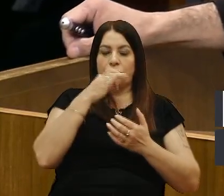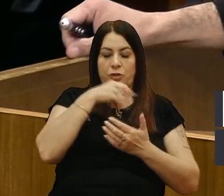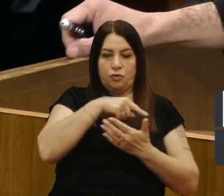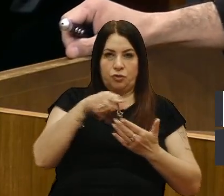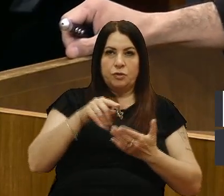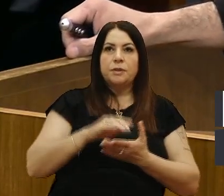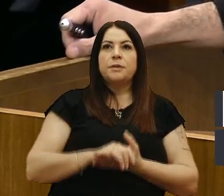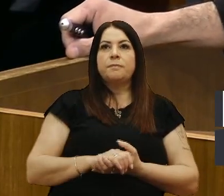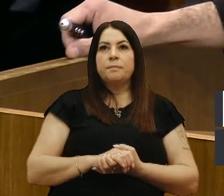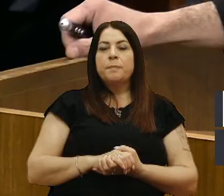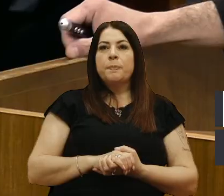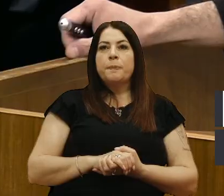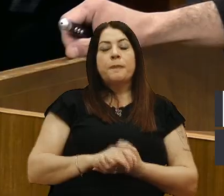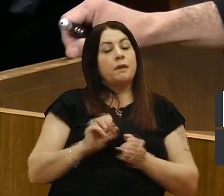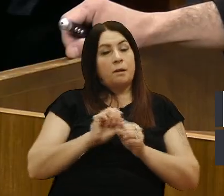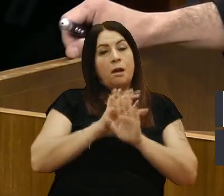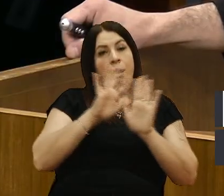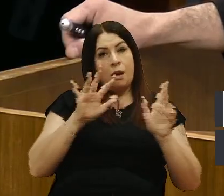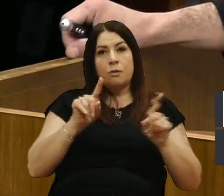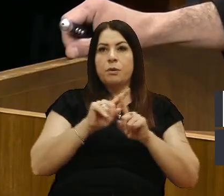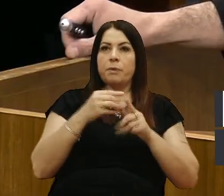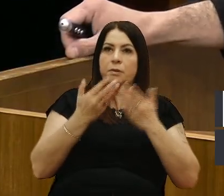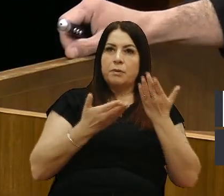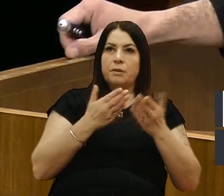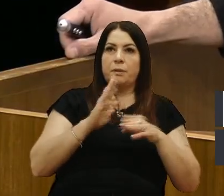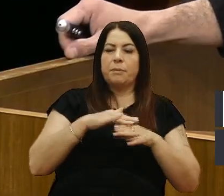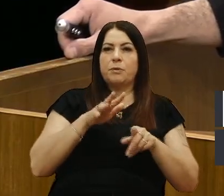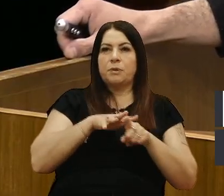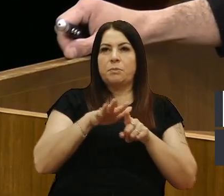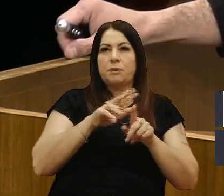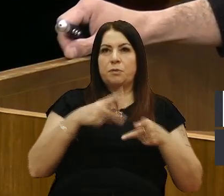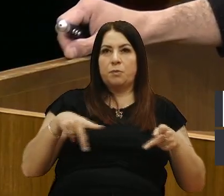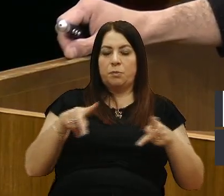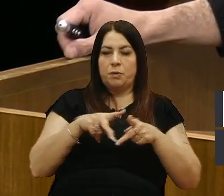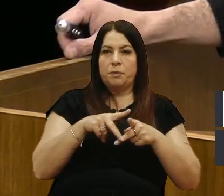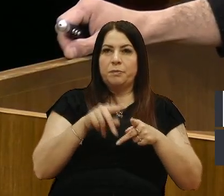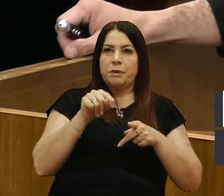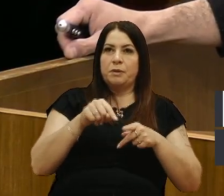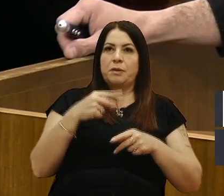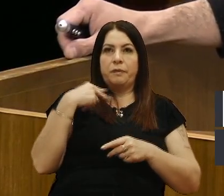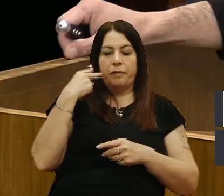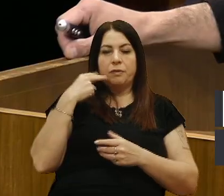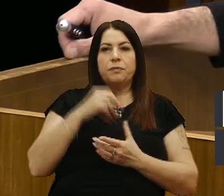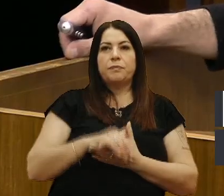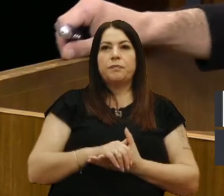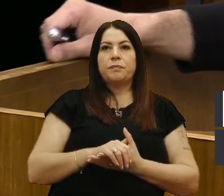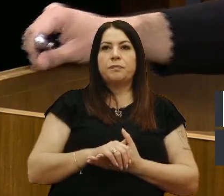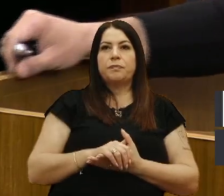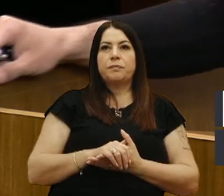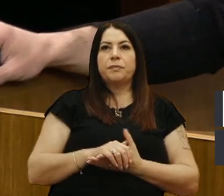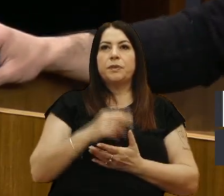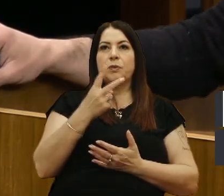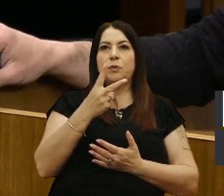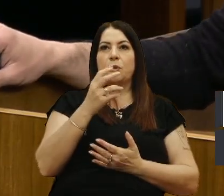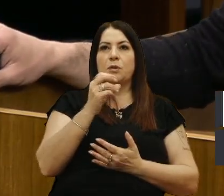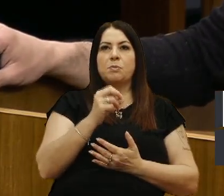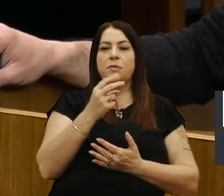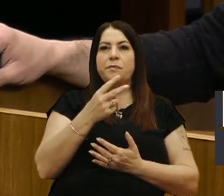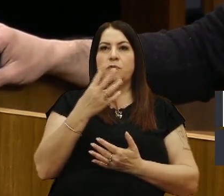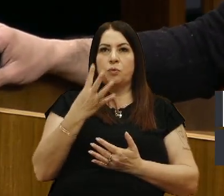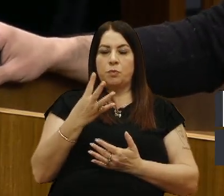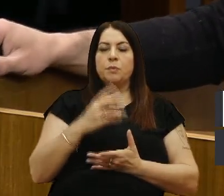caxiense, e, claro, atendendo mais uma demanda da população e deste vereador, do qual lá em